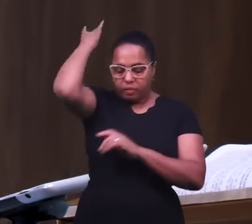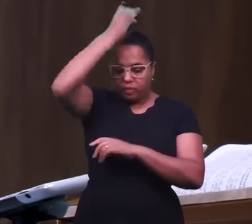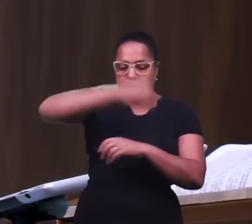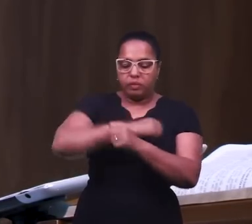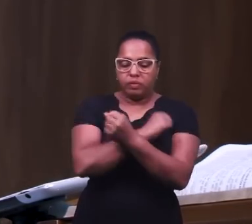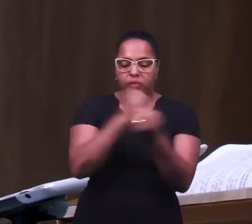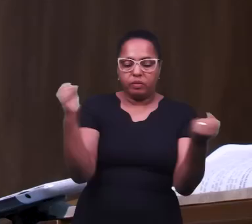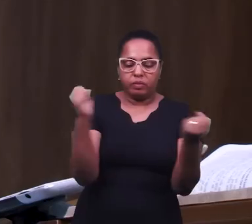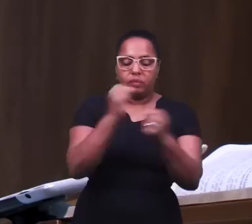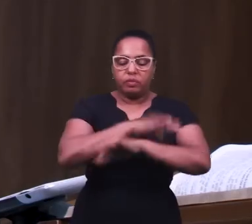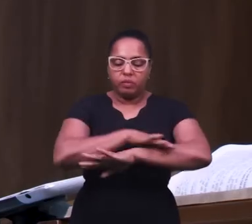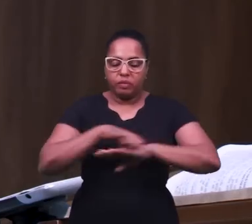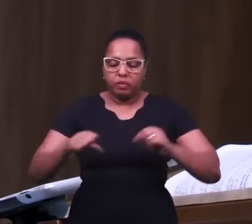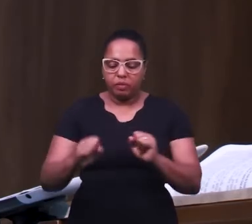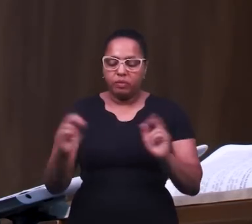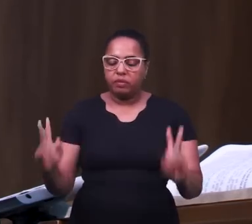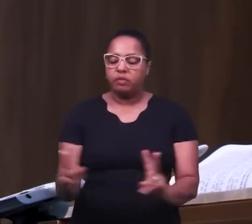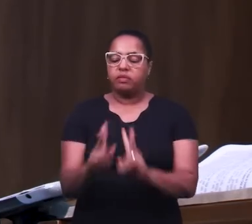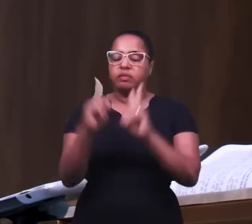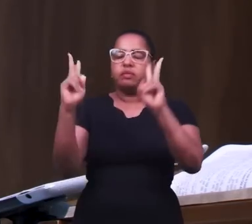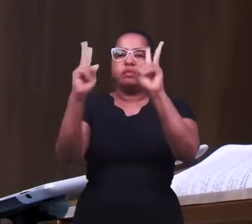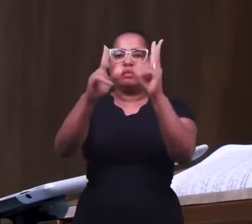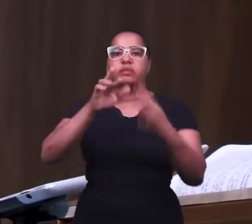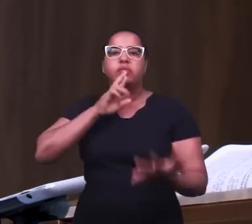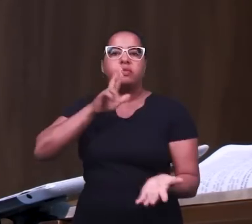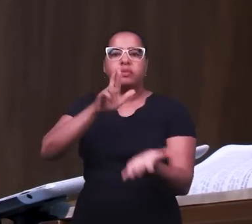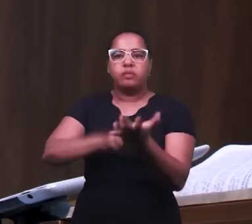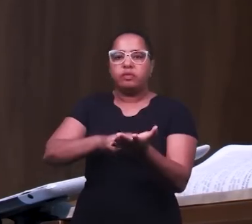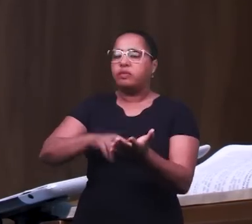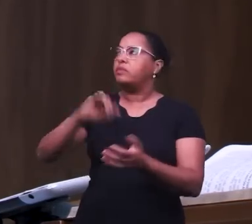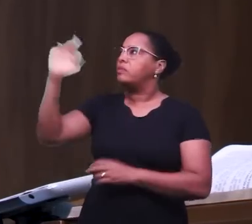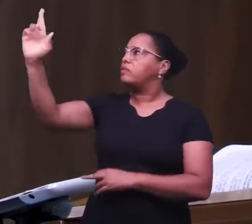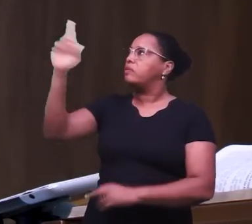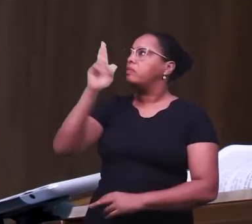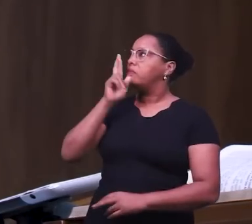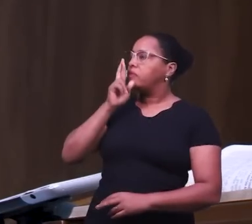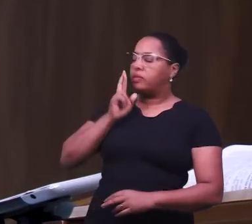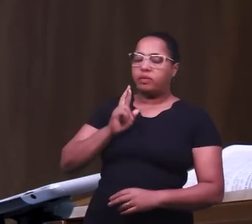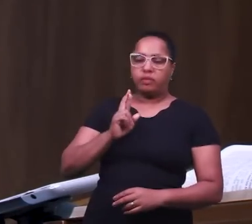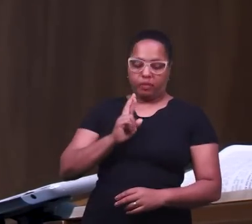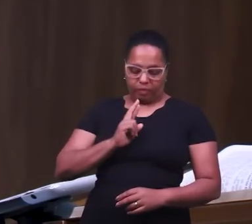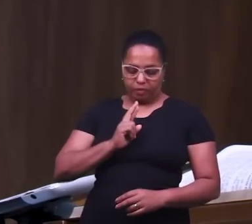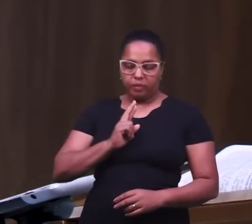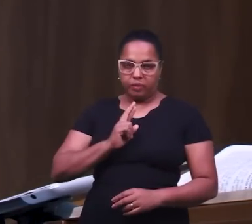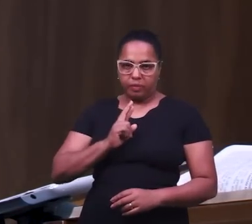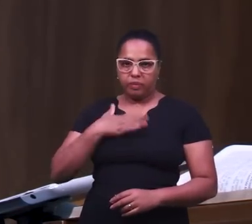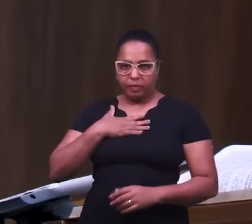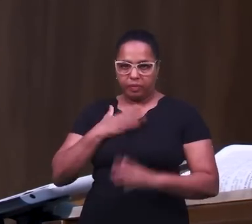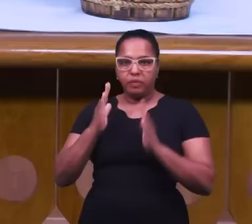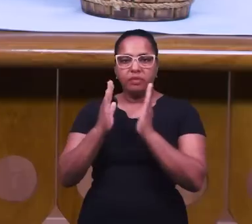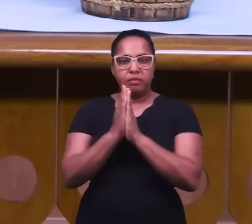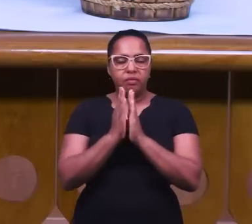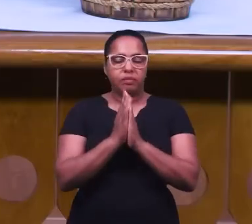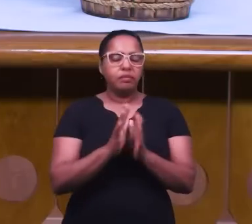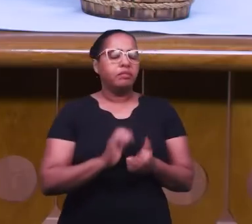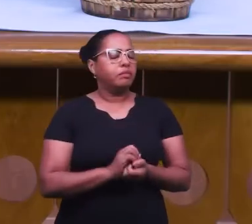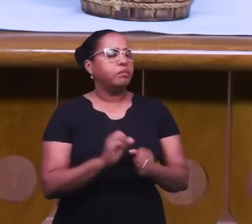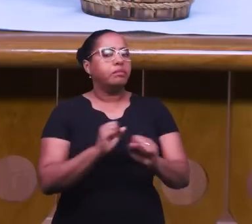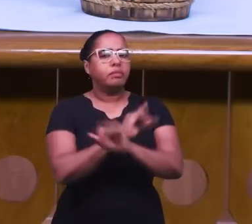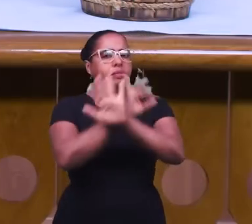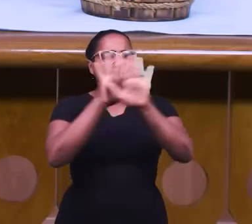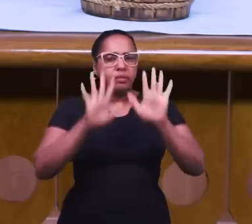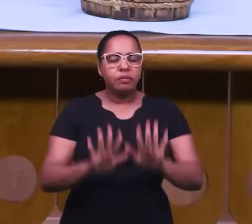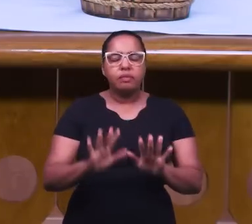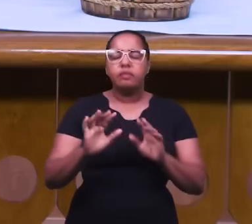operação de cura, uma operação de vitória, uma operação resultante de uma resposta de Deus à minha oração. É